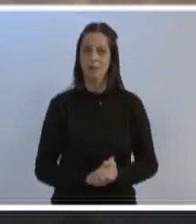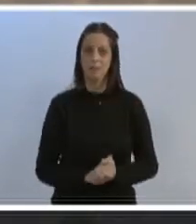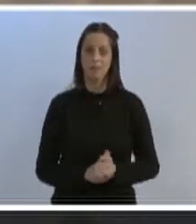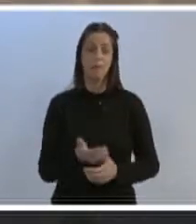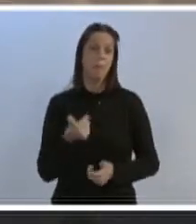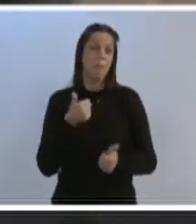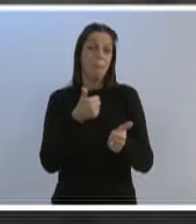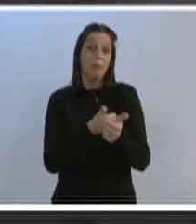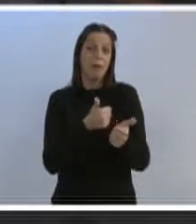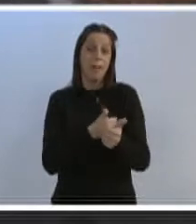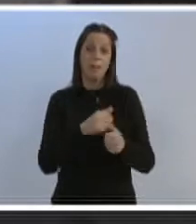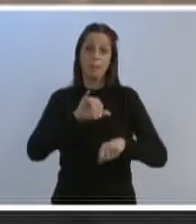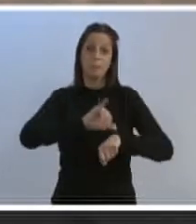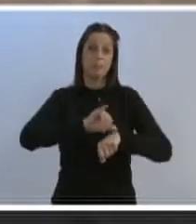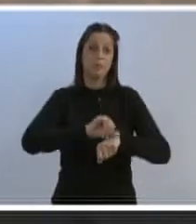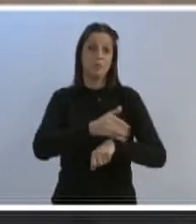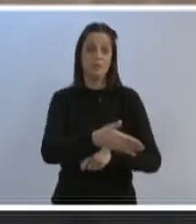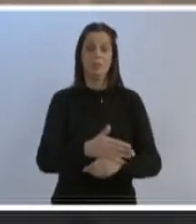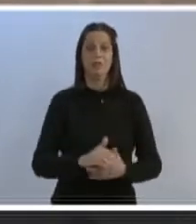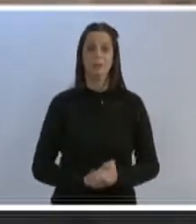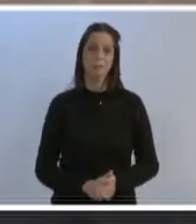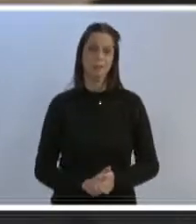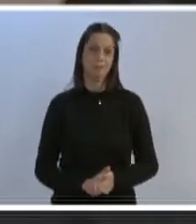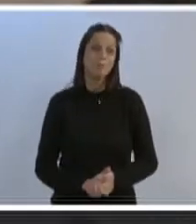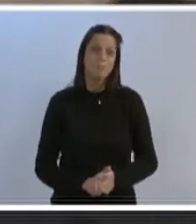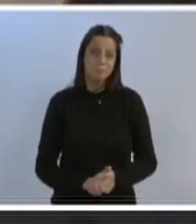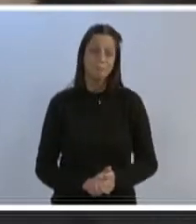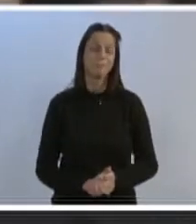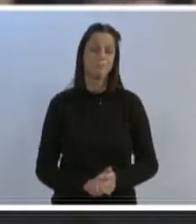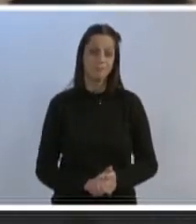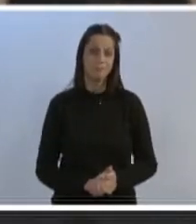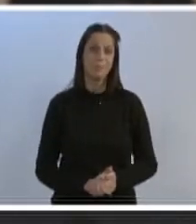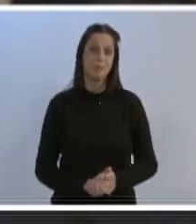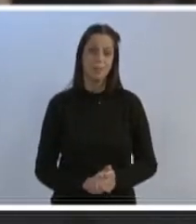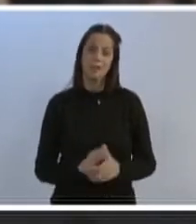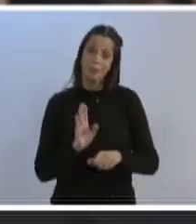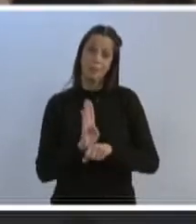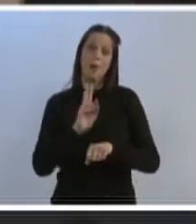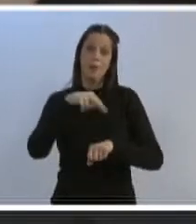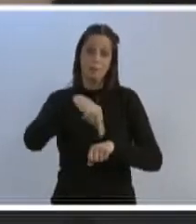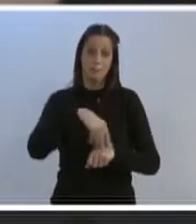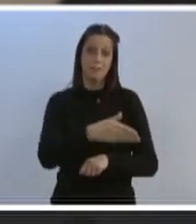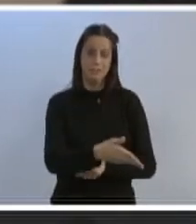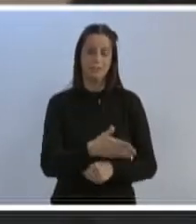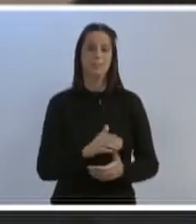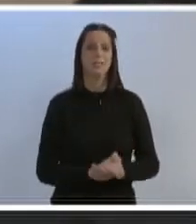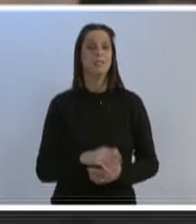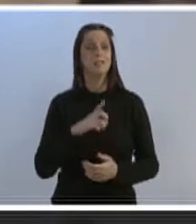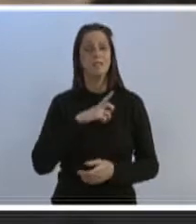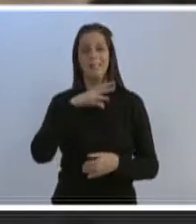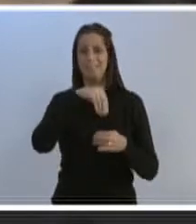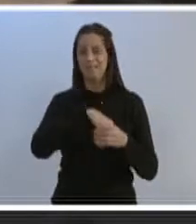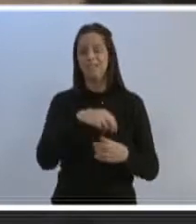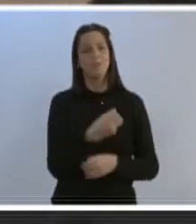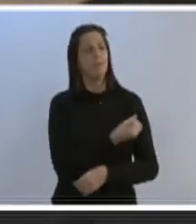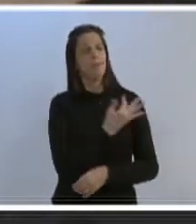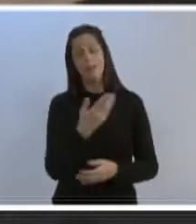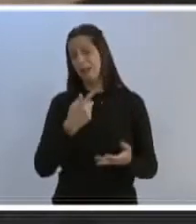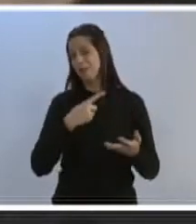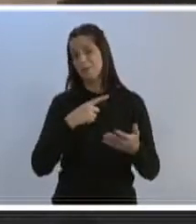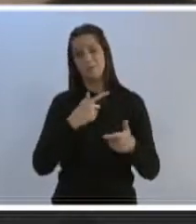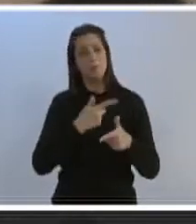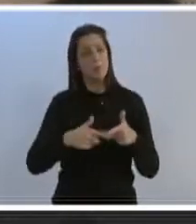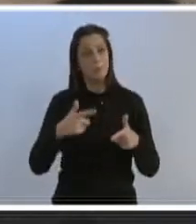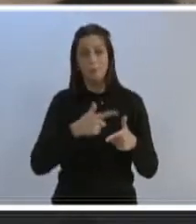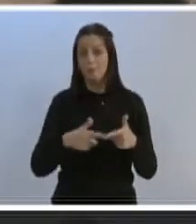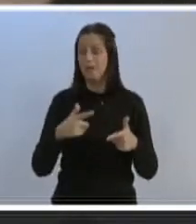centro pra não dizer no centro é o bairro é visto querido bairro da boa vista aqui com inúmeras demandas reprimidas não só na área da saúde como vossa